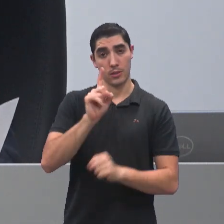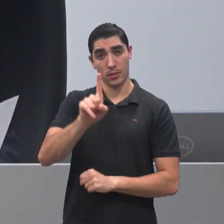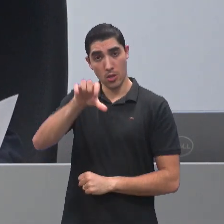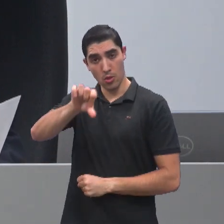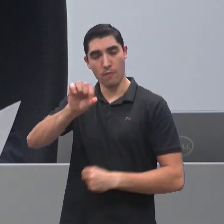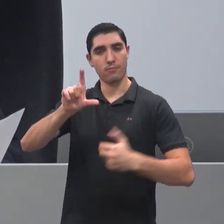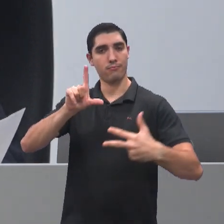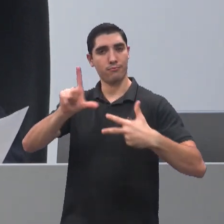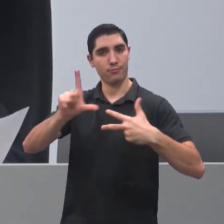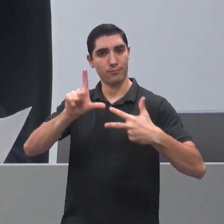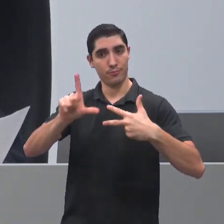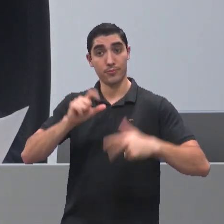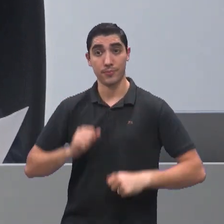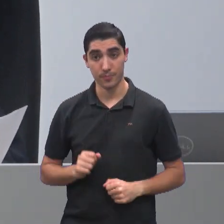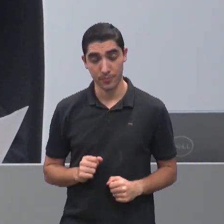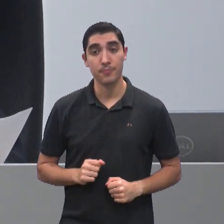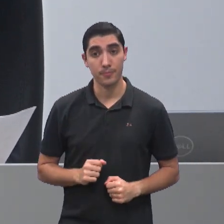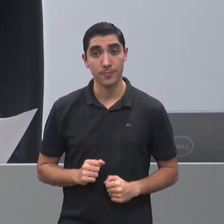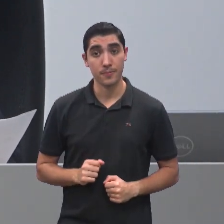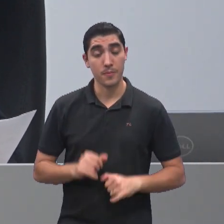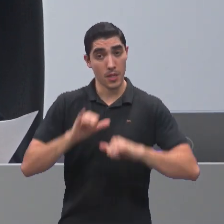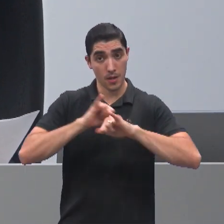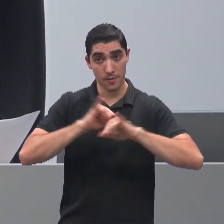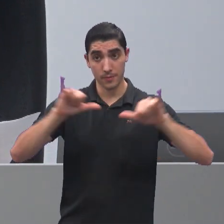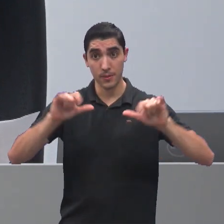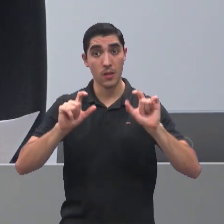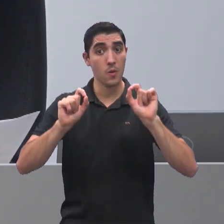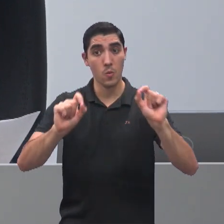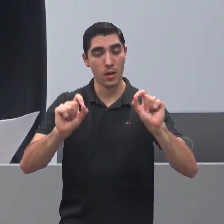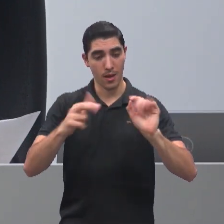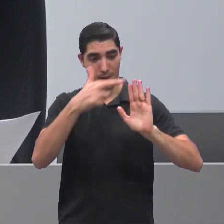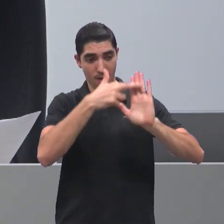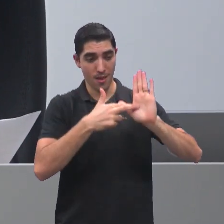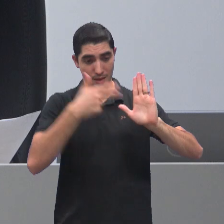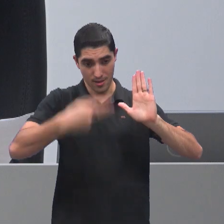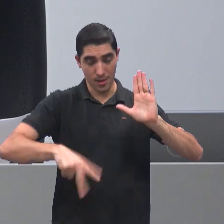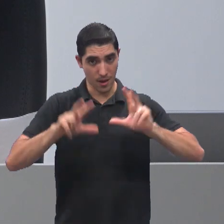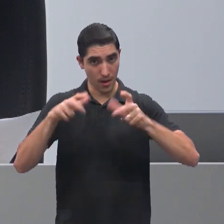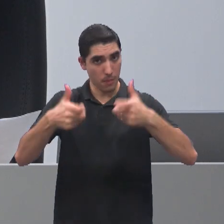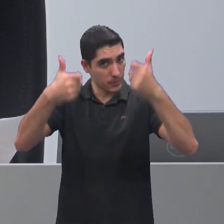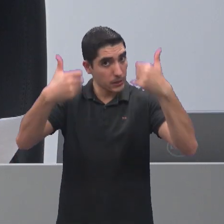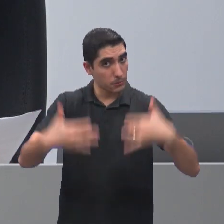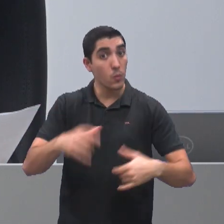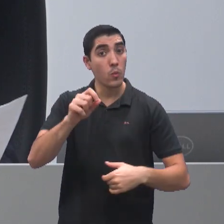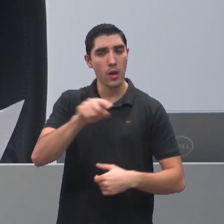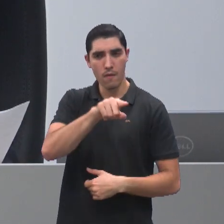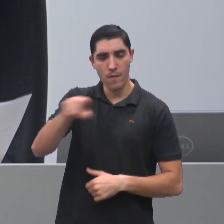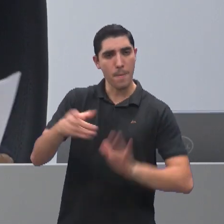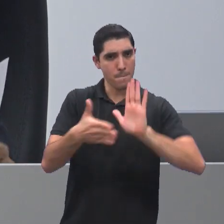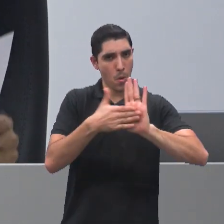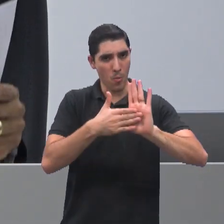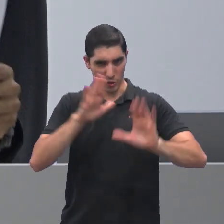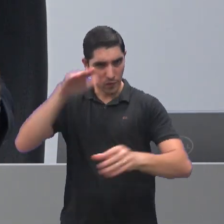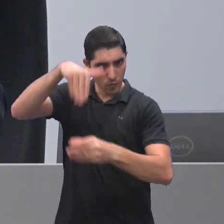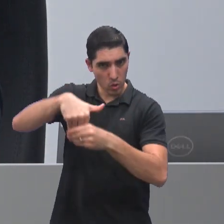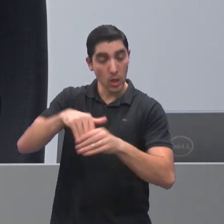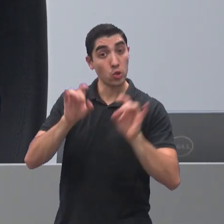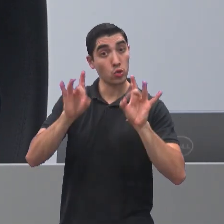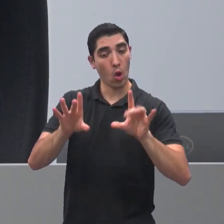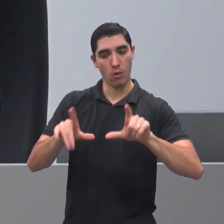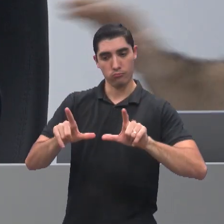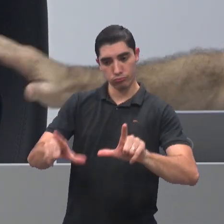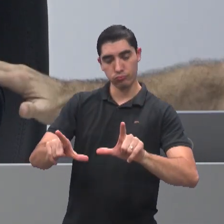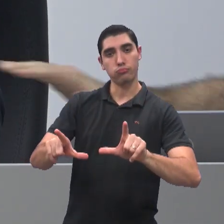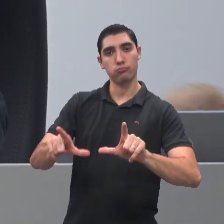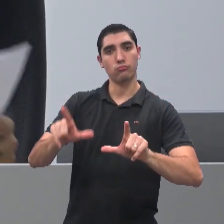legislatura. Informo a todos os presentes que, nos termos regimentais, as votações das proposituras se dará de forma